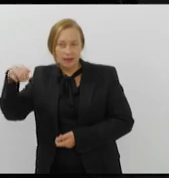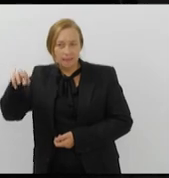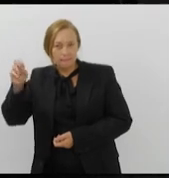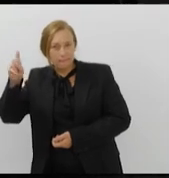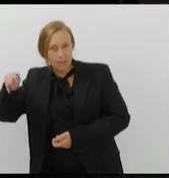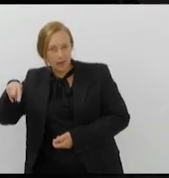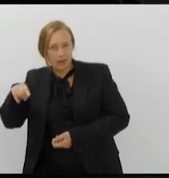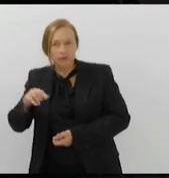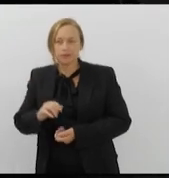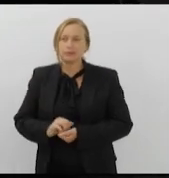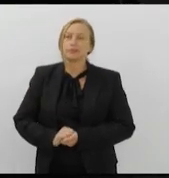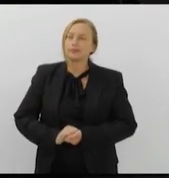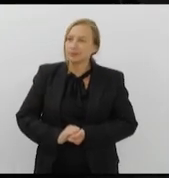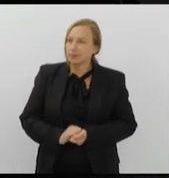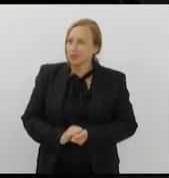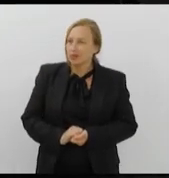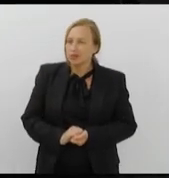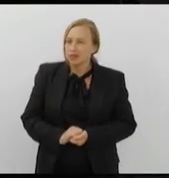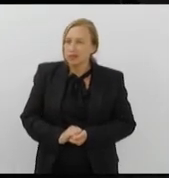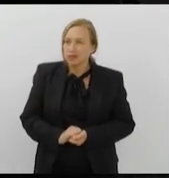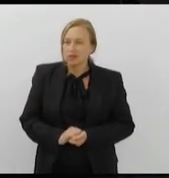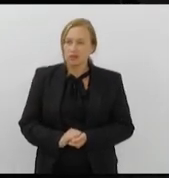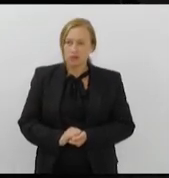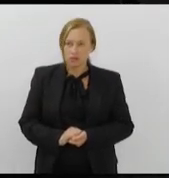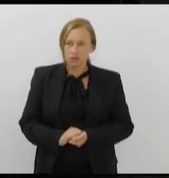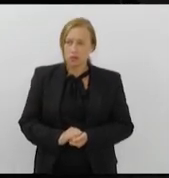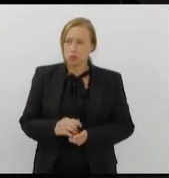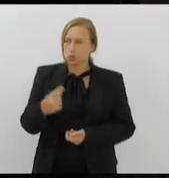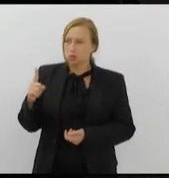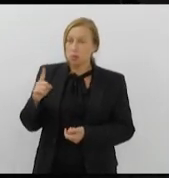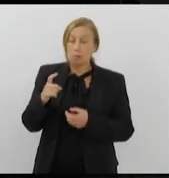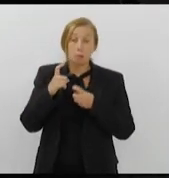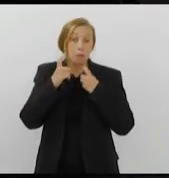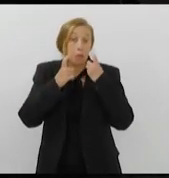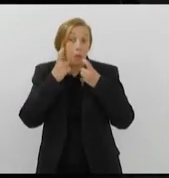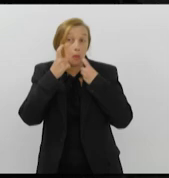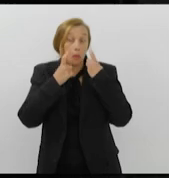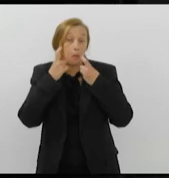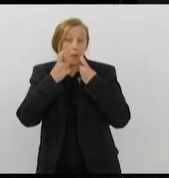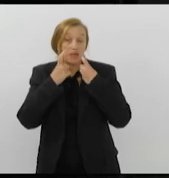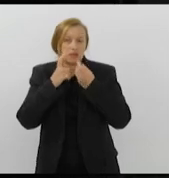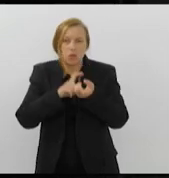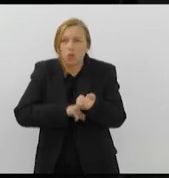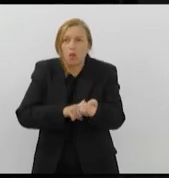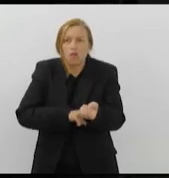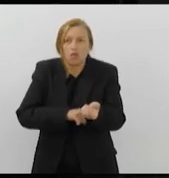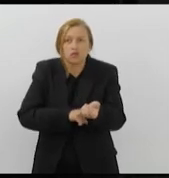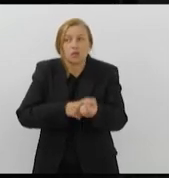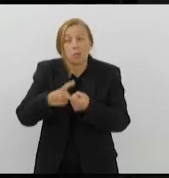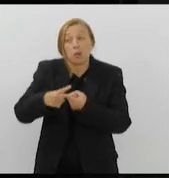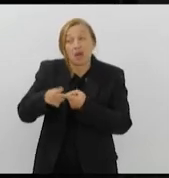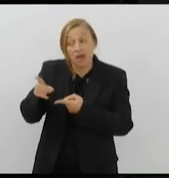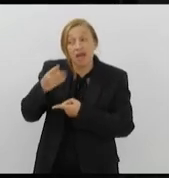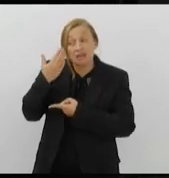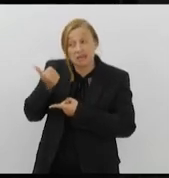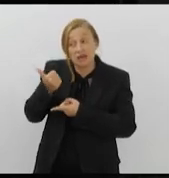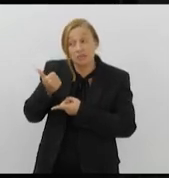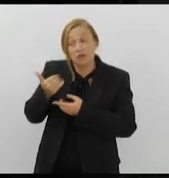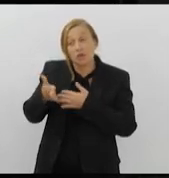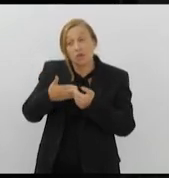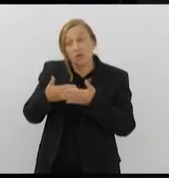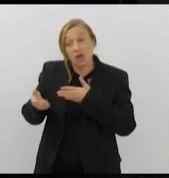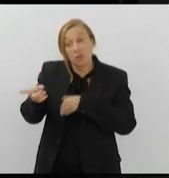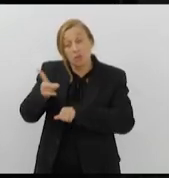Pacheco, no auge do seu desespero, porque ela sabe que a qualquer momento ela pode